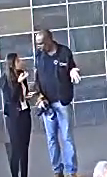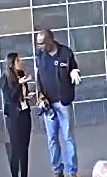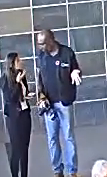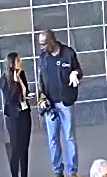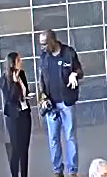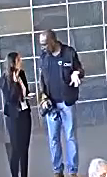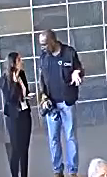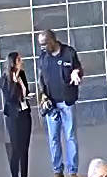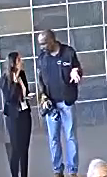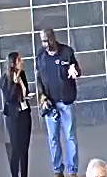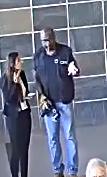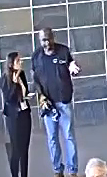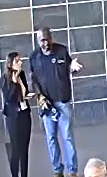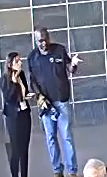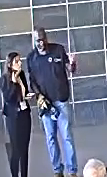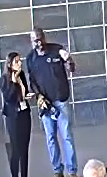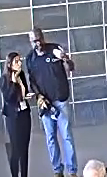direitos